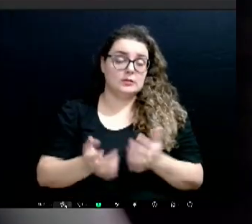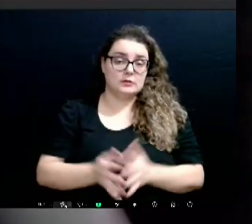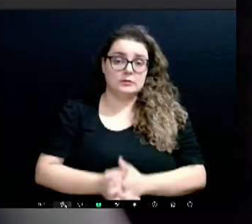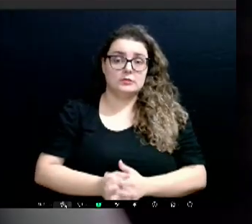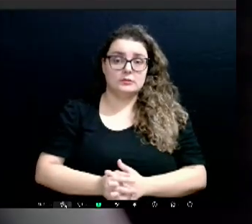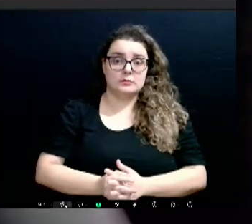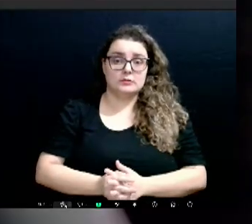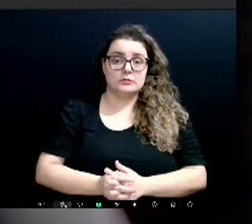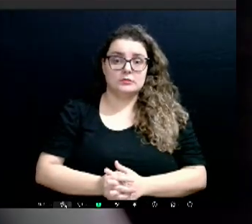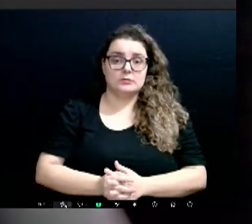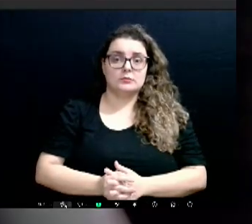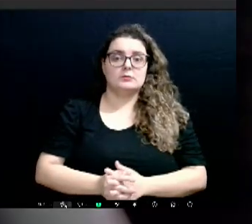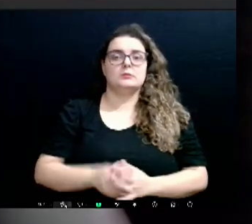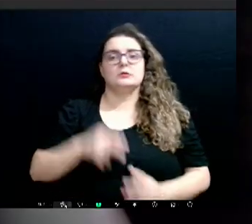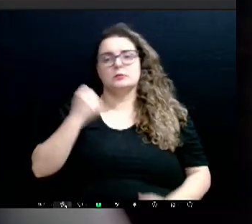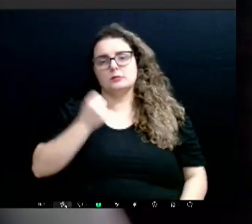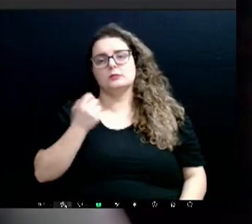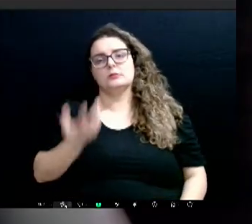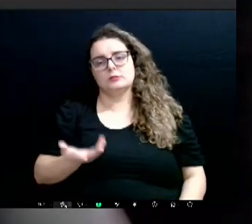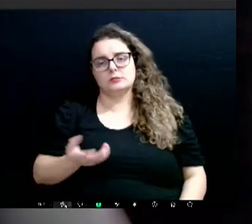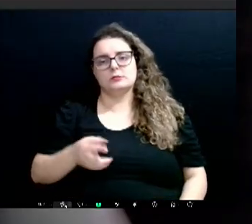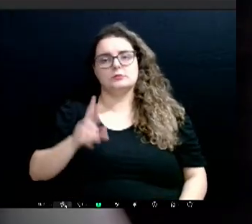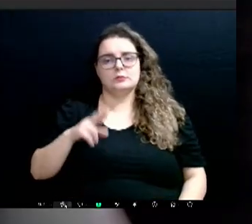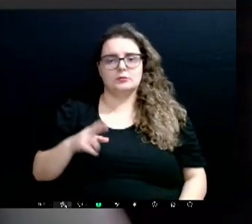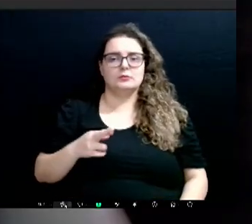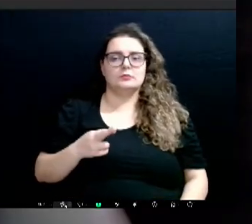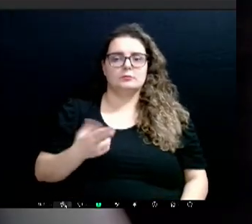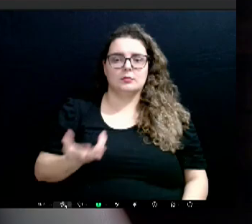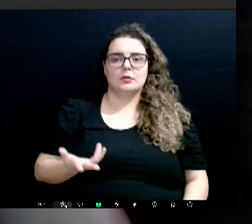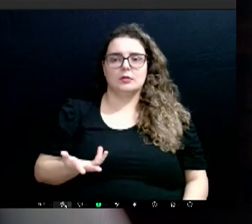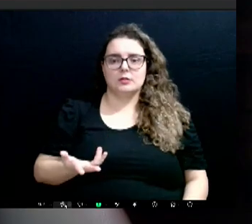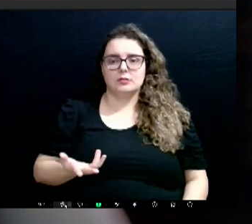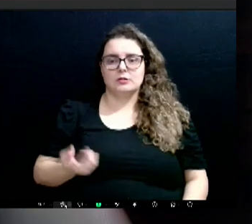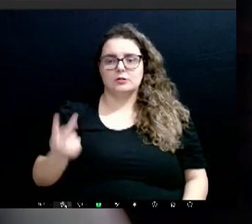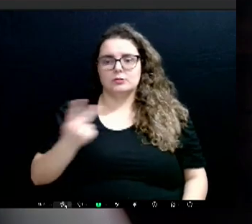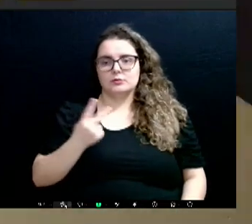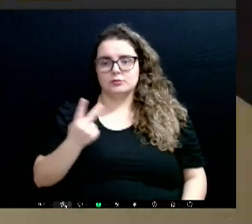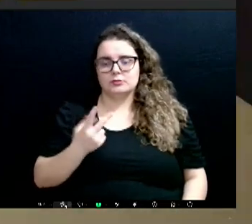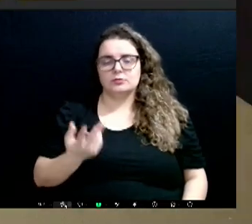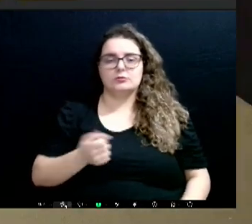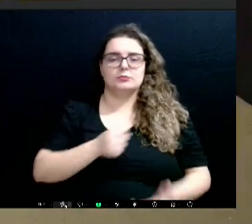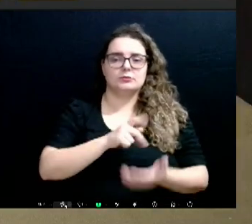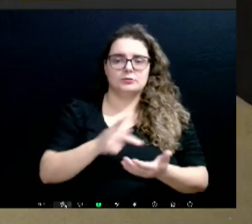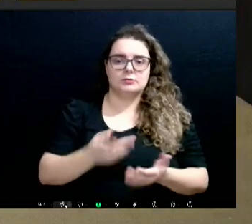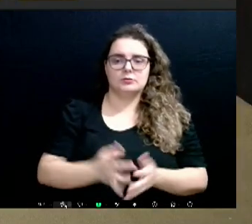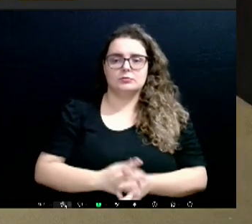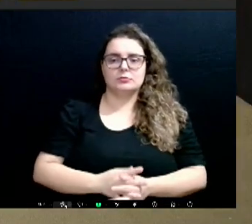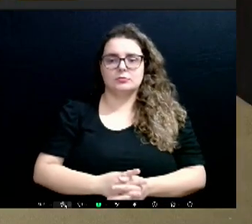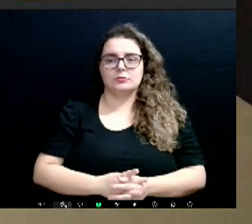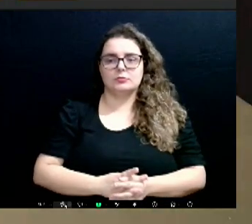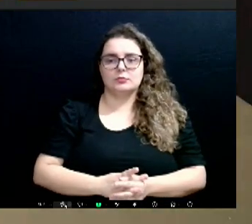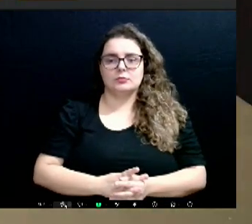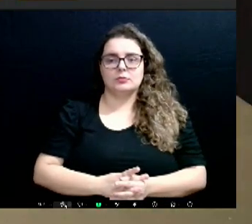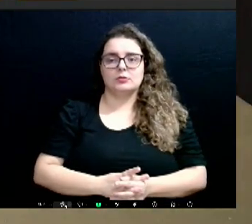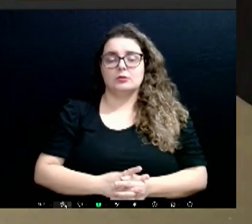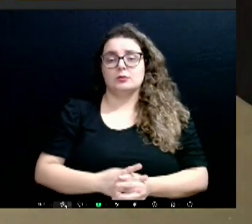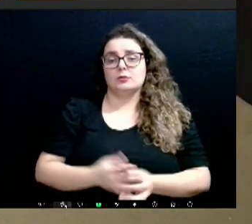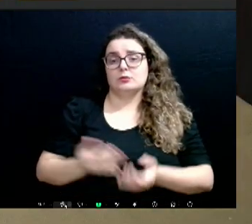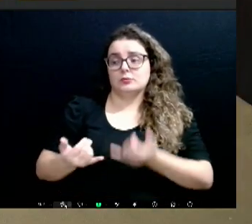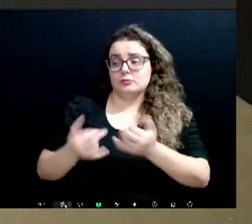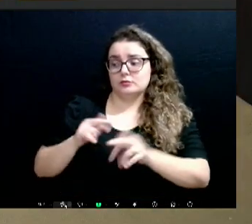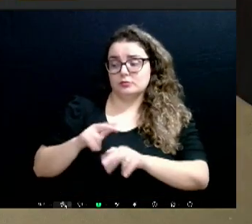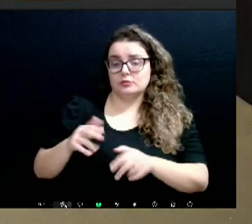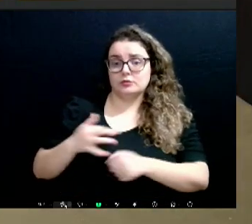se agravando por conta de uma questão de um jogo digital. E se a gente parar para analisar, o jogo digital começou com o uso das